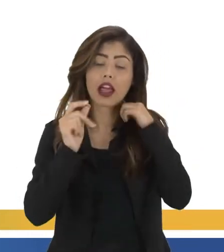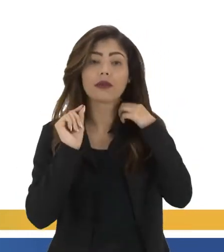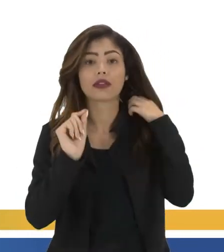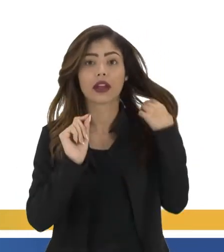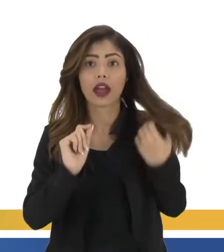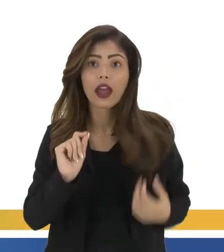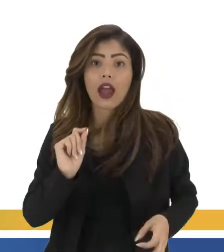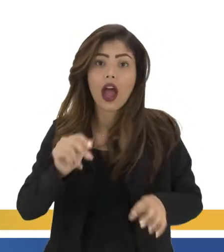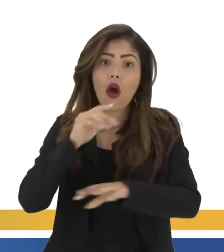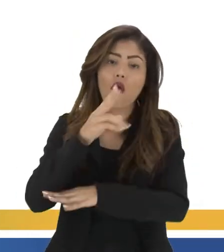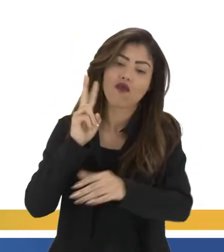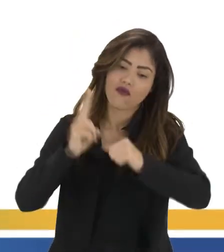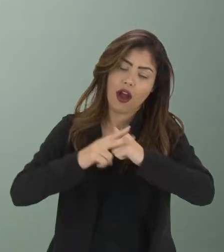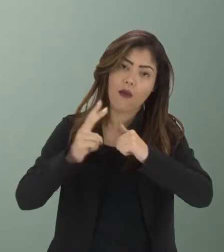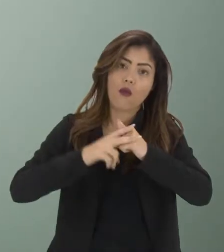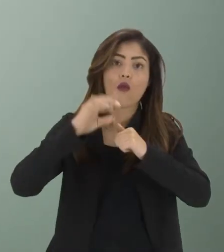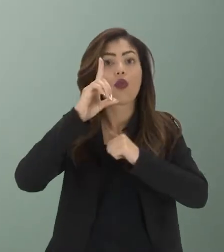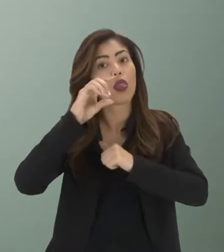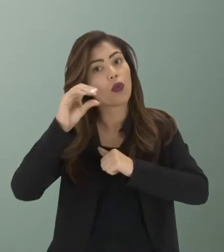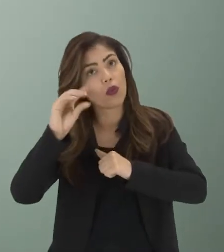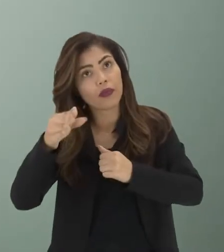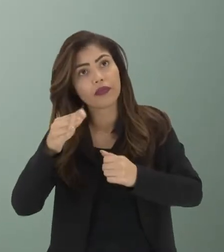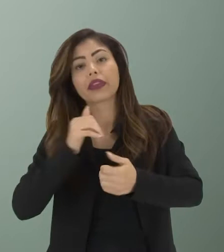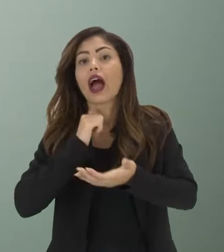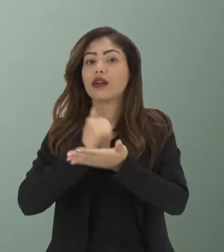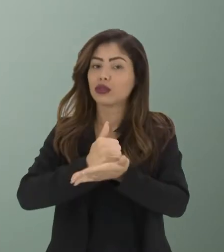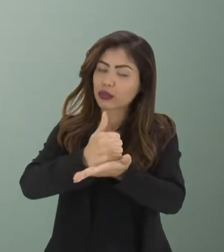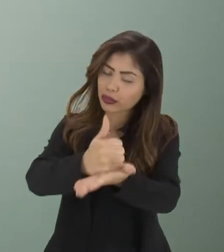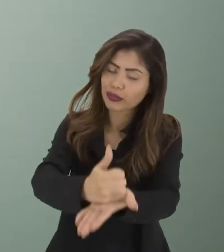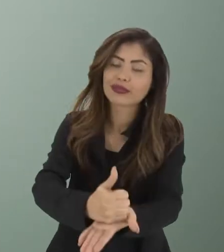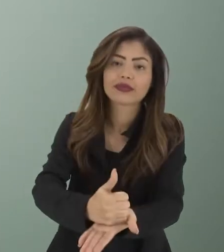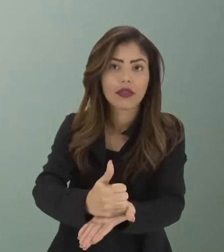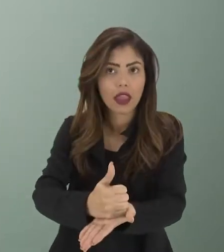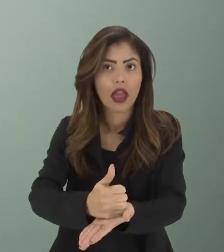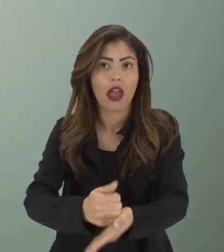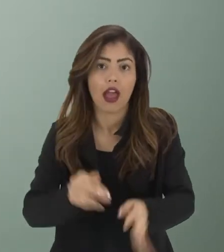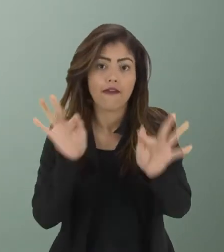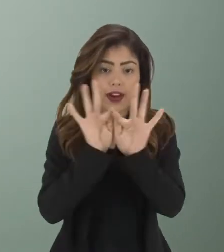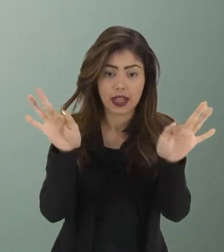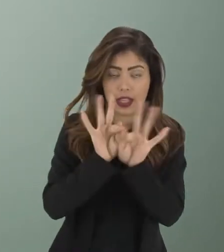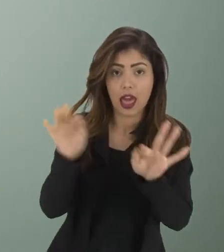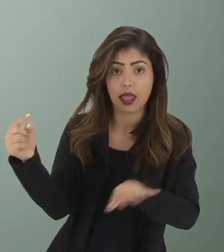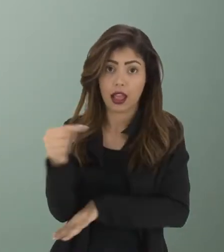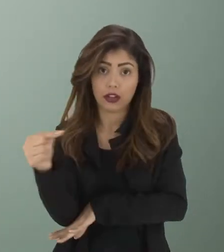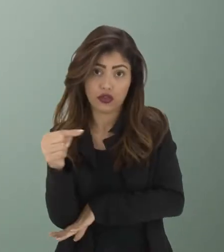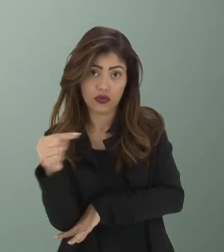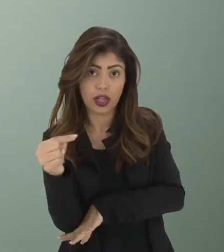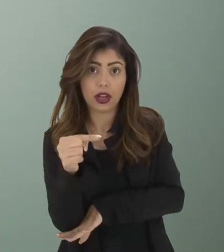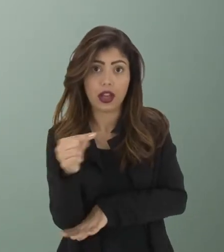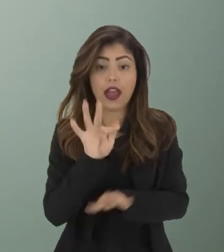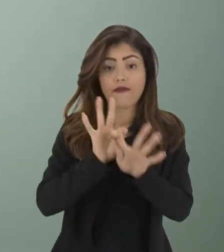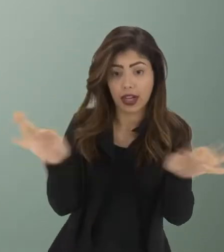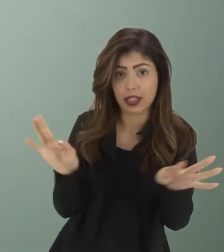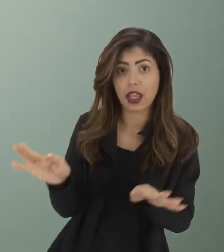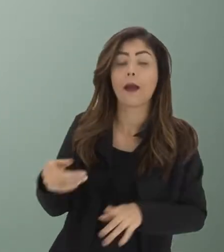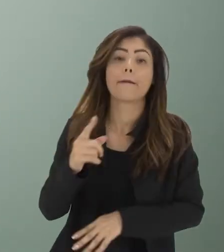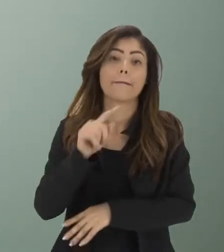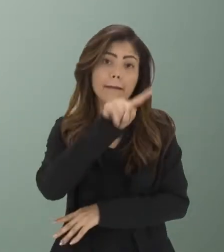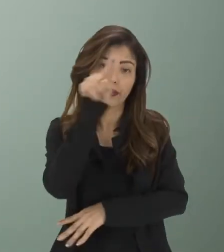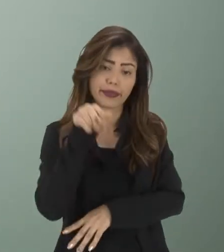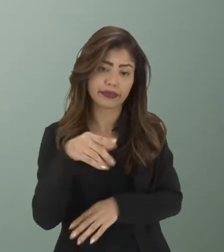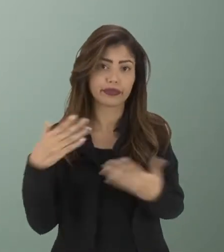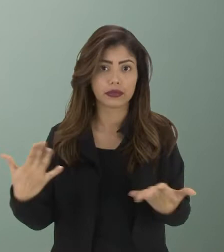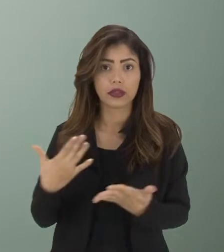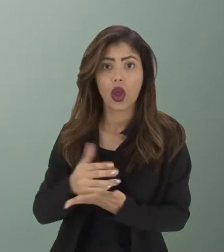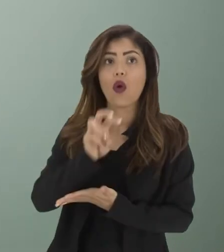sobre o verbo do, que ele é um verbo auxiliar, só para fazer frases negativas e interrogativas. O will vai ser